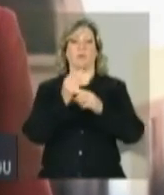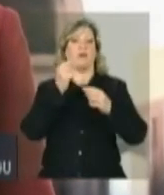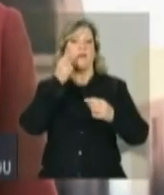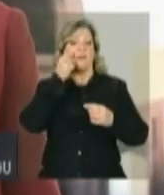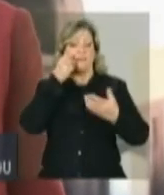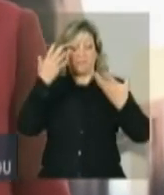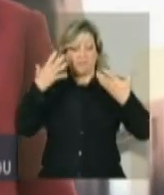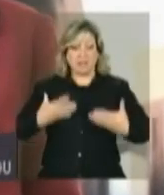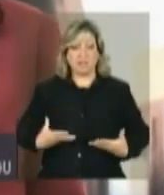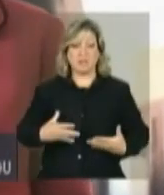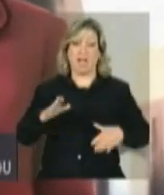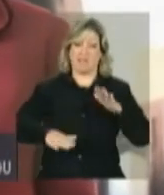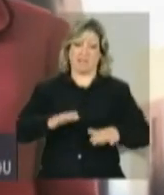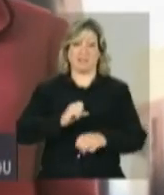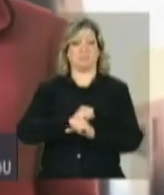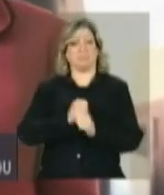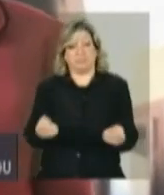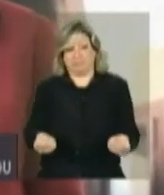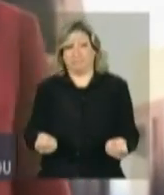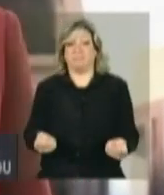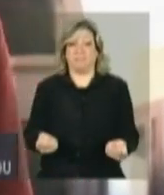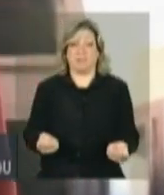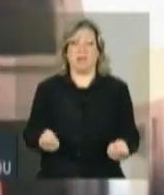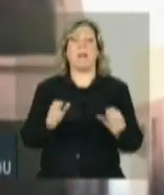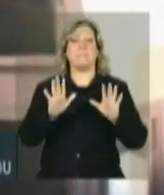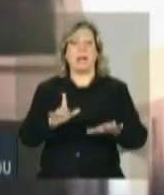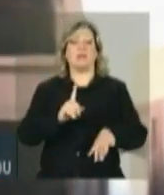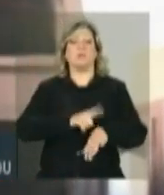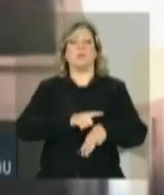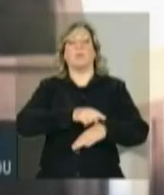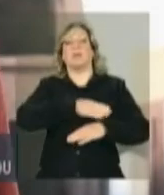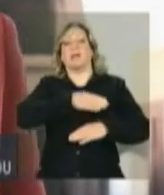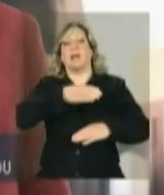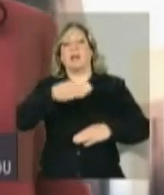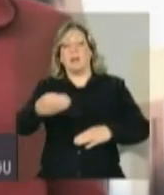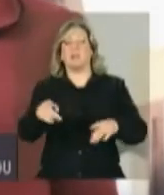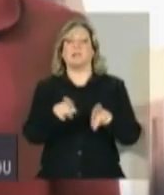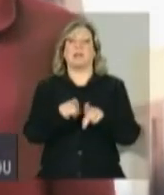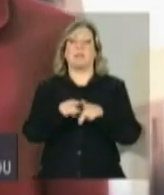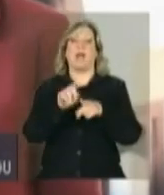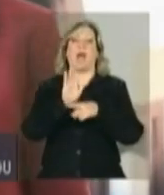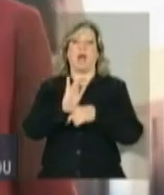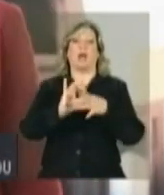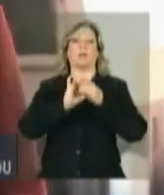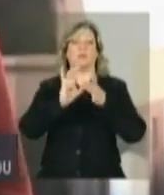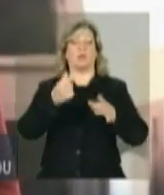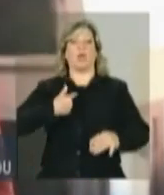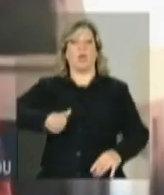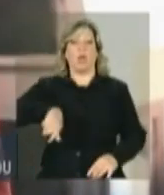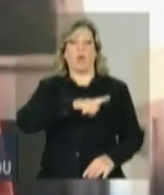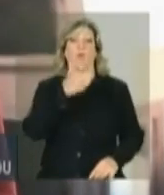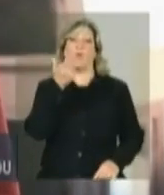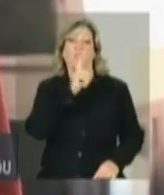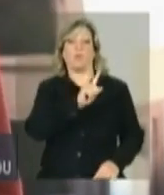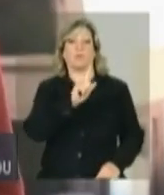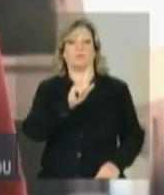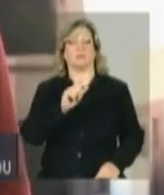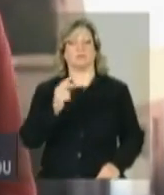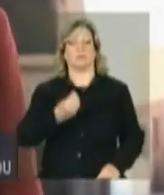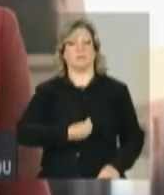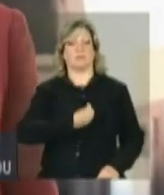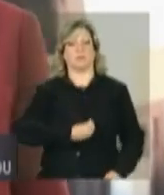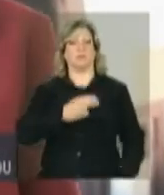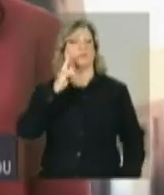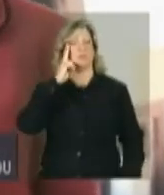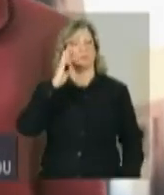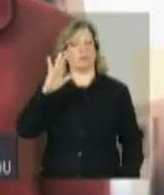impossíveis, mas o tempo também permite que a gente realize os sonhos.